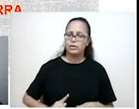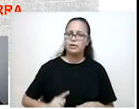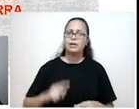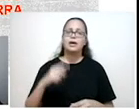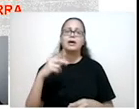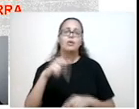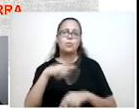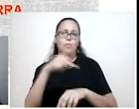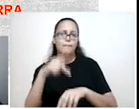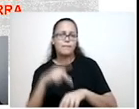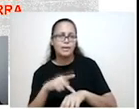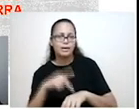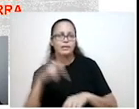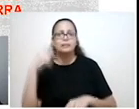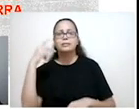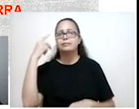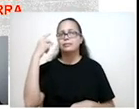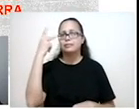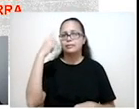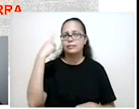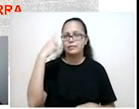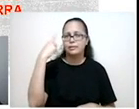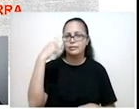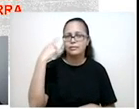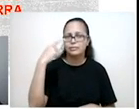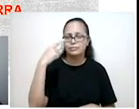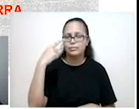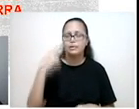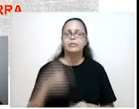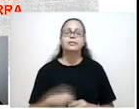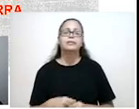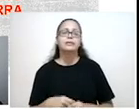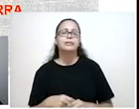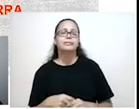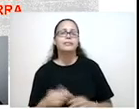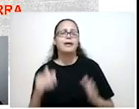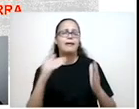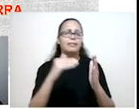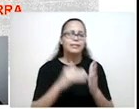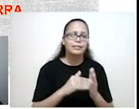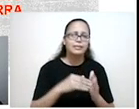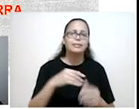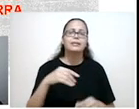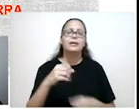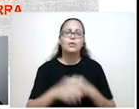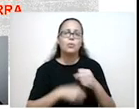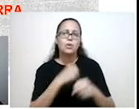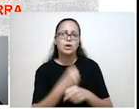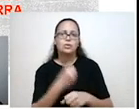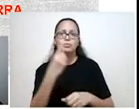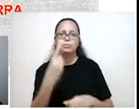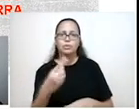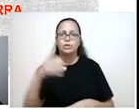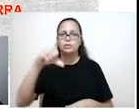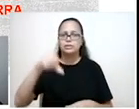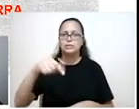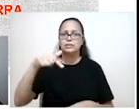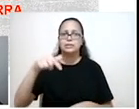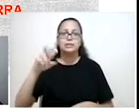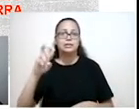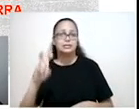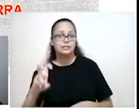permanecendo até 1975. Esse período da história espanhola ficou conhecido